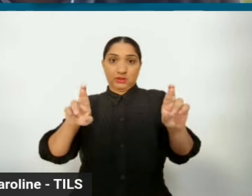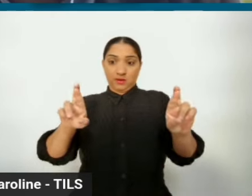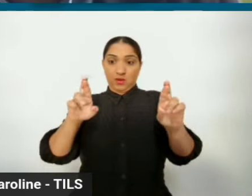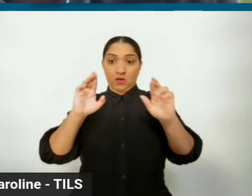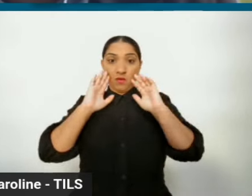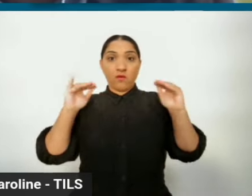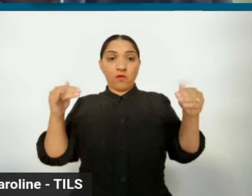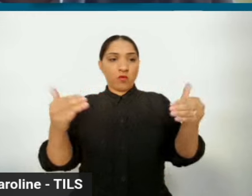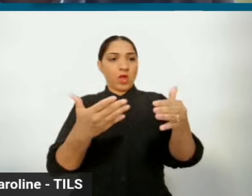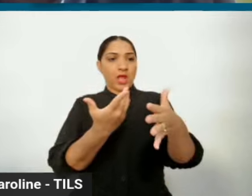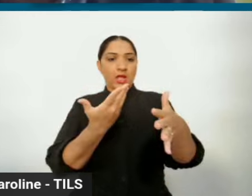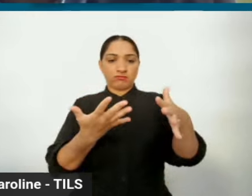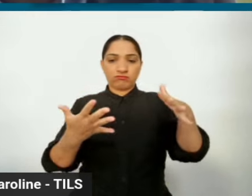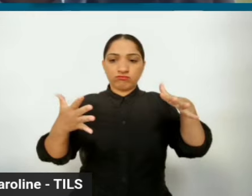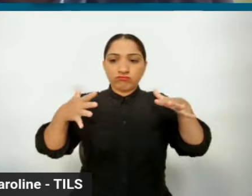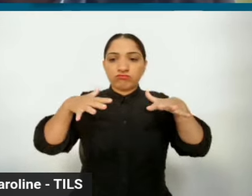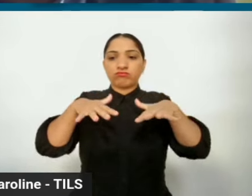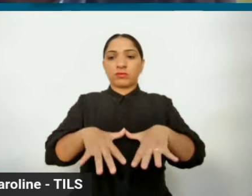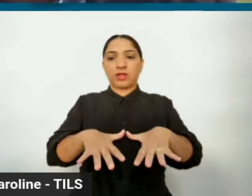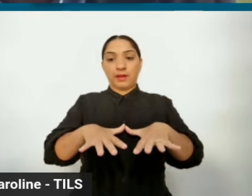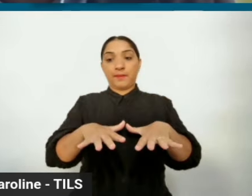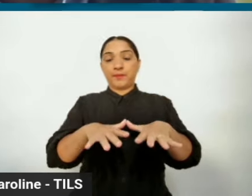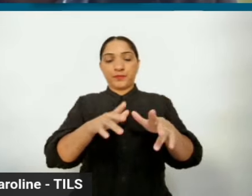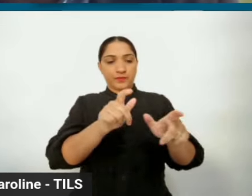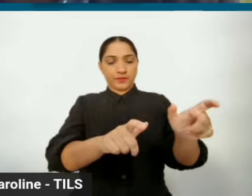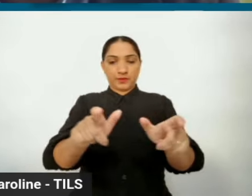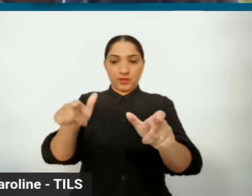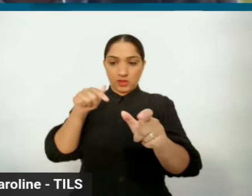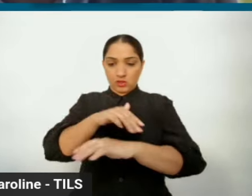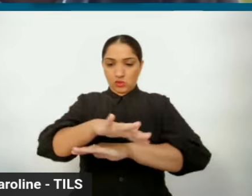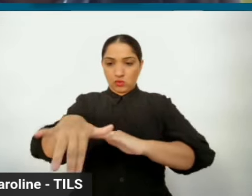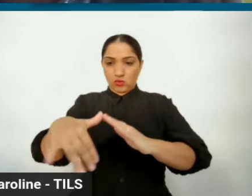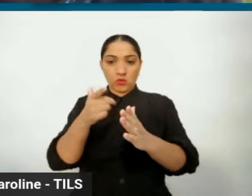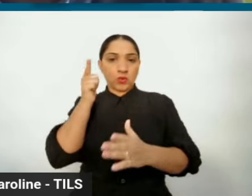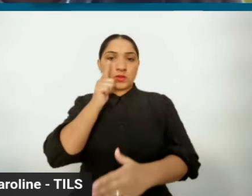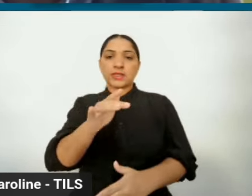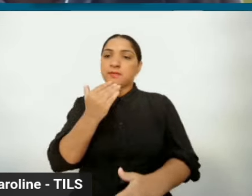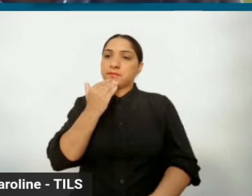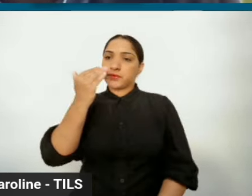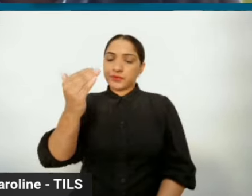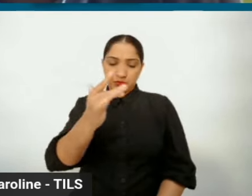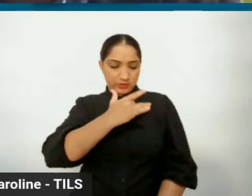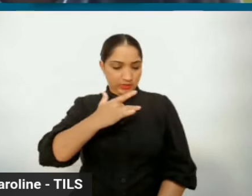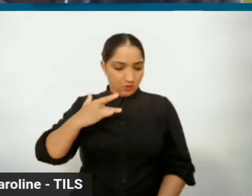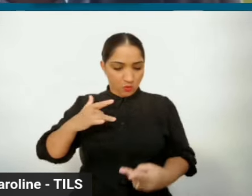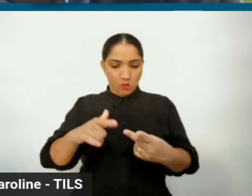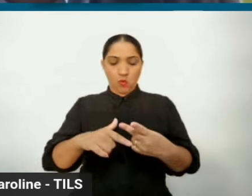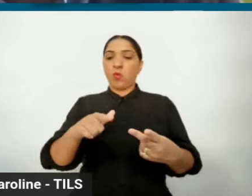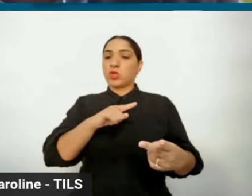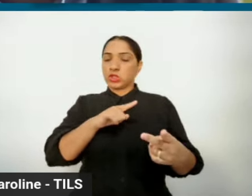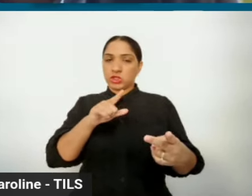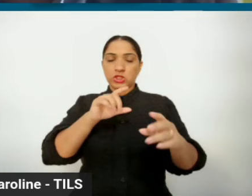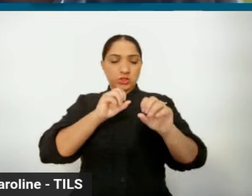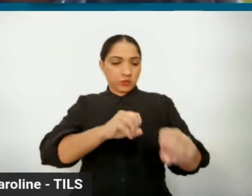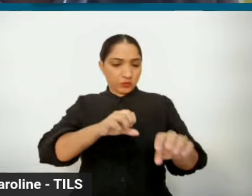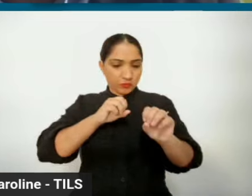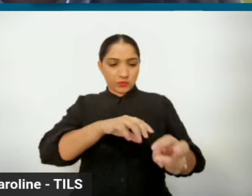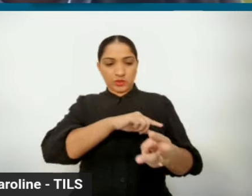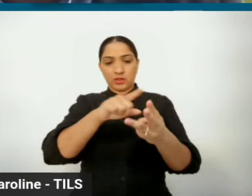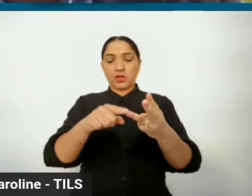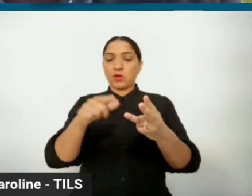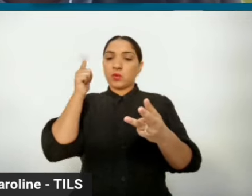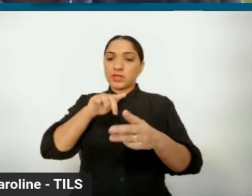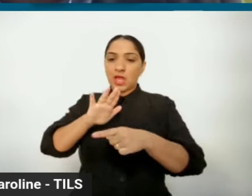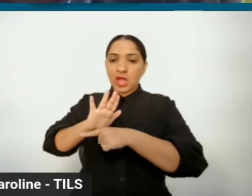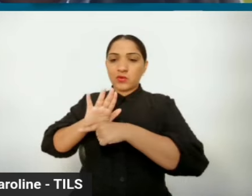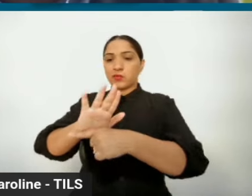de se identificar medidas em todas as áreas, na saúde, na educação, na assistência social,